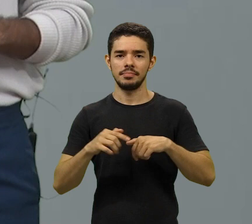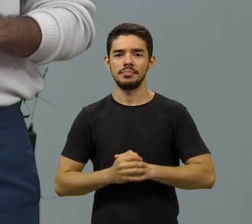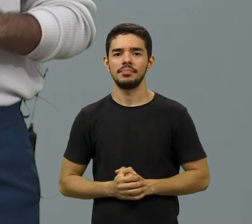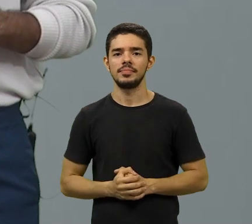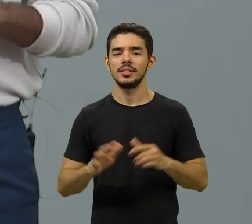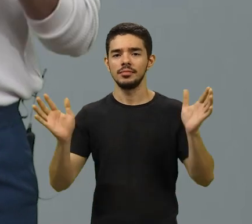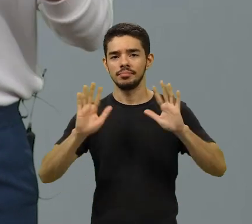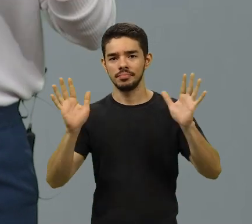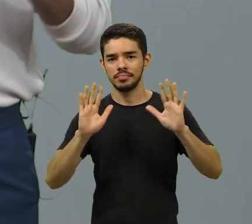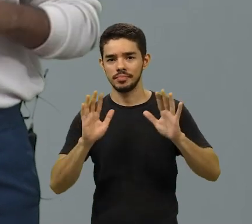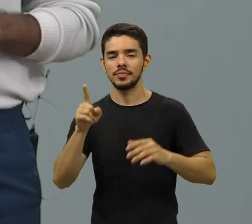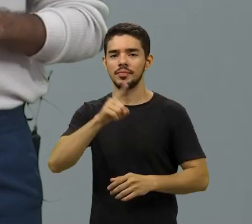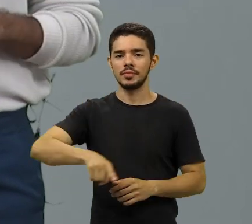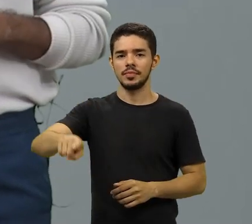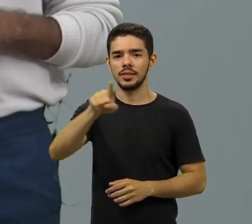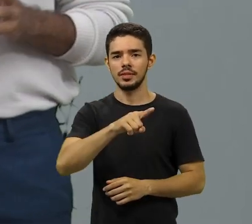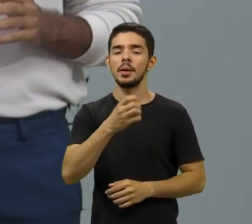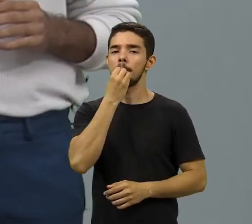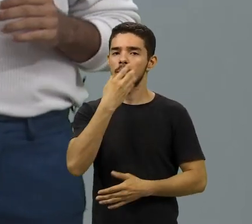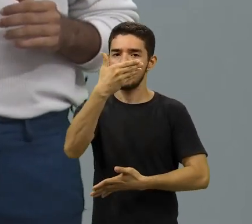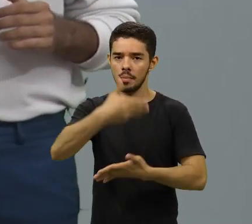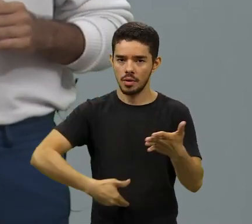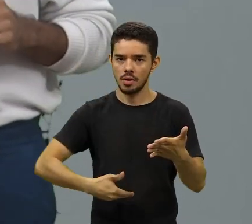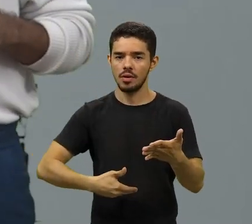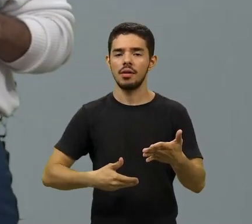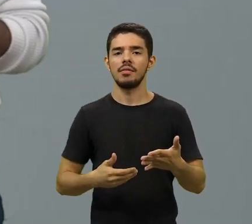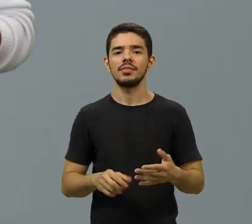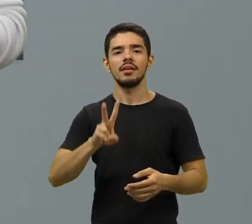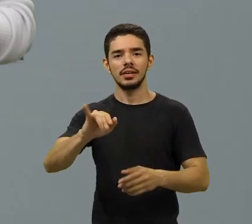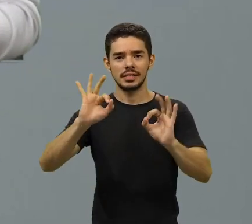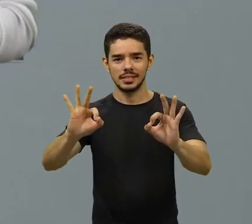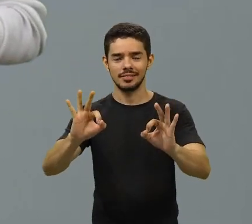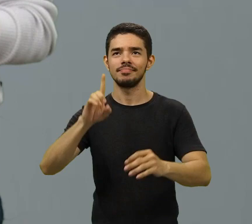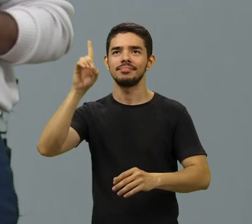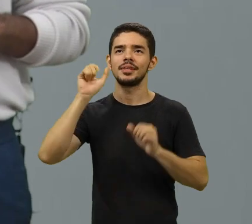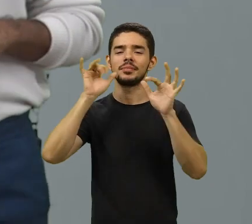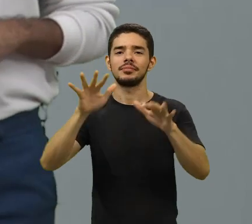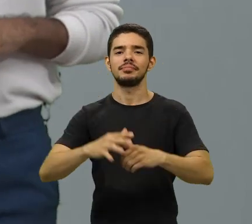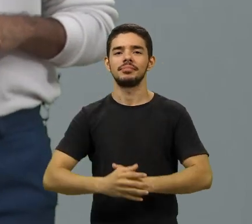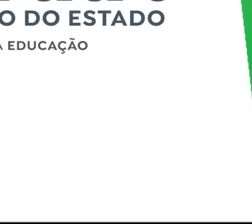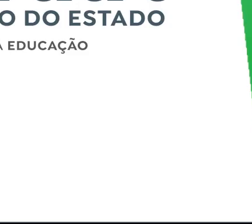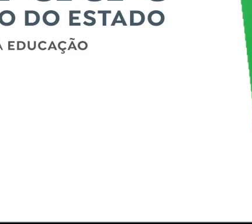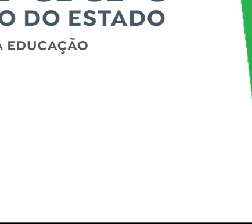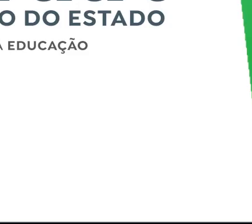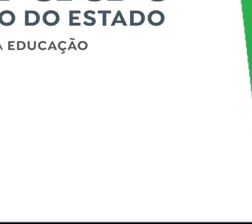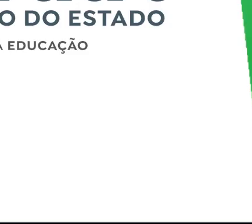esse momento. Tchau, tchau para vocês, boa prova e vai dar tudo certo, se Deus quiser.